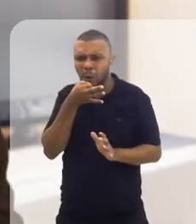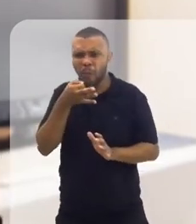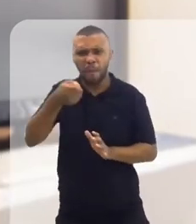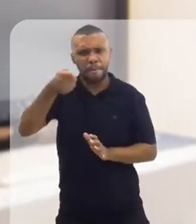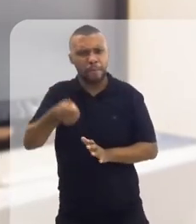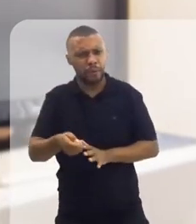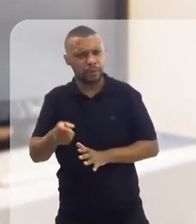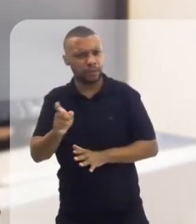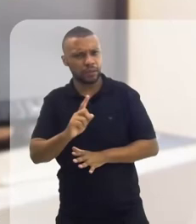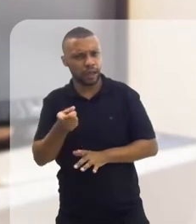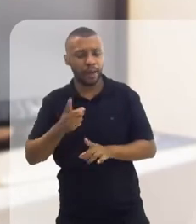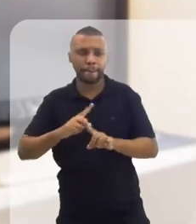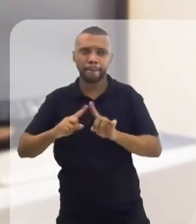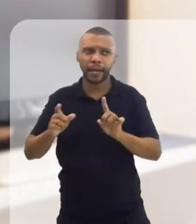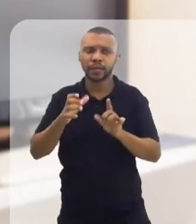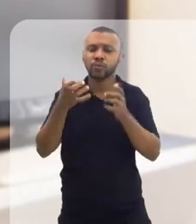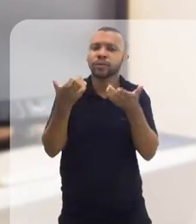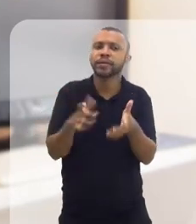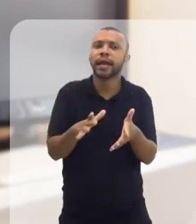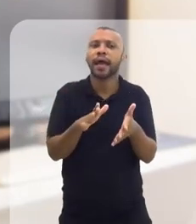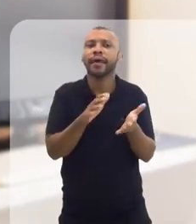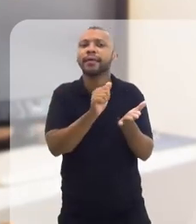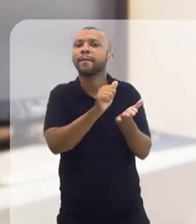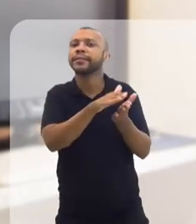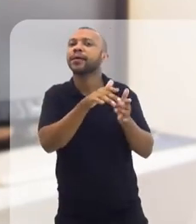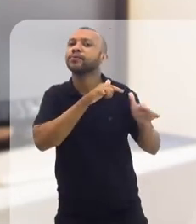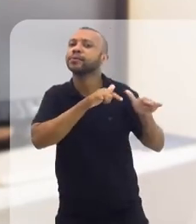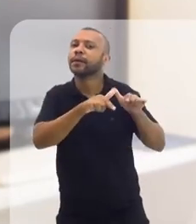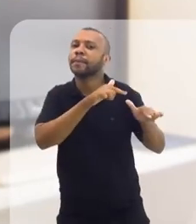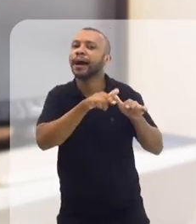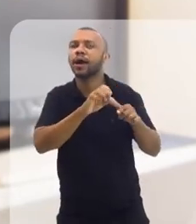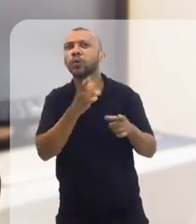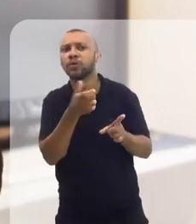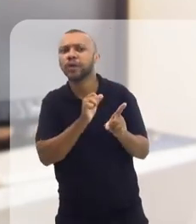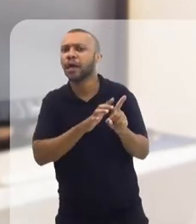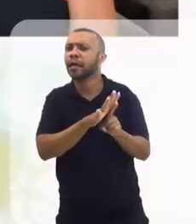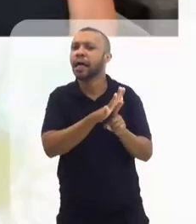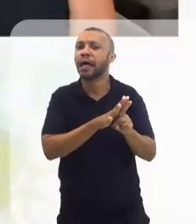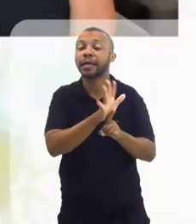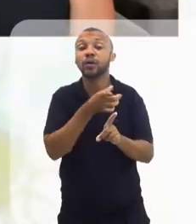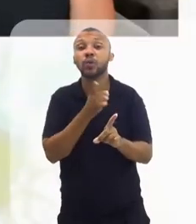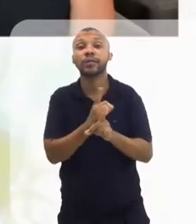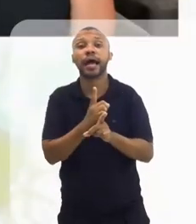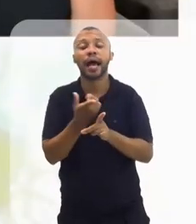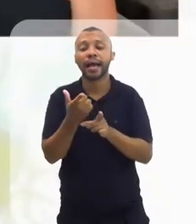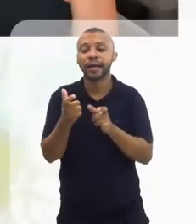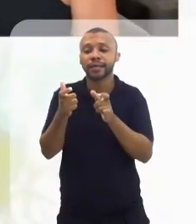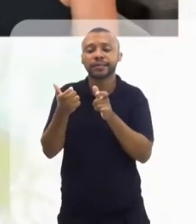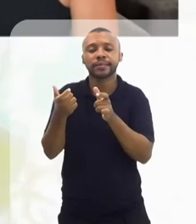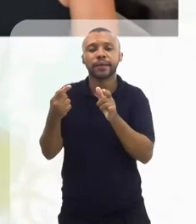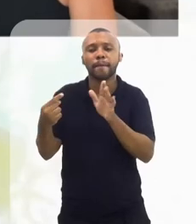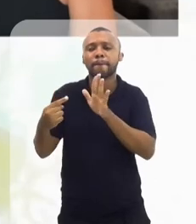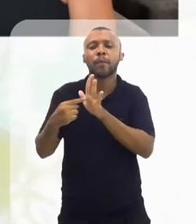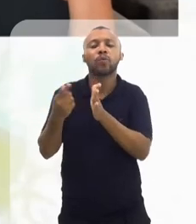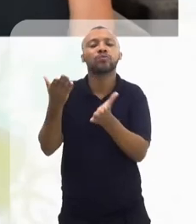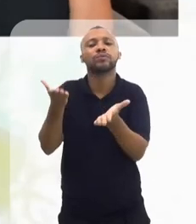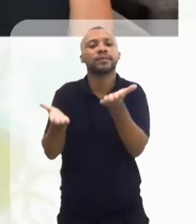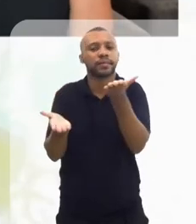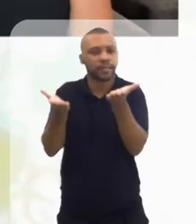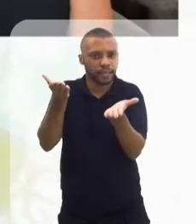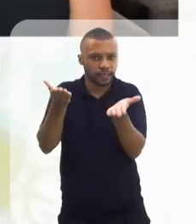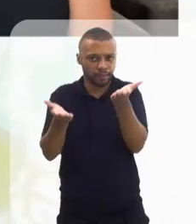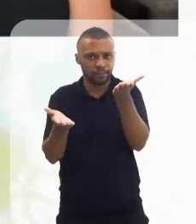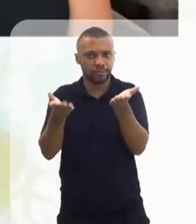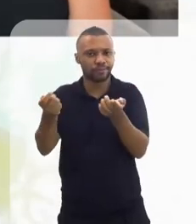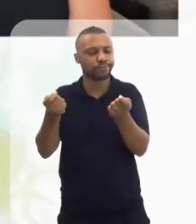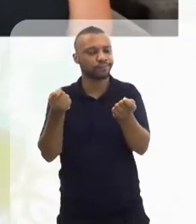quer perder o emprego, não quer, sei lá, ser perseguida? Achar esse ponto de equilíbrio que eu acho que nós todas